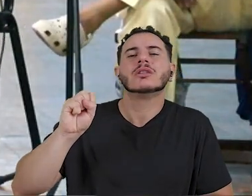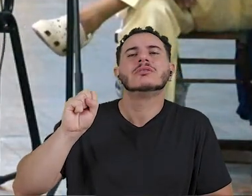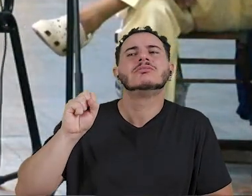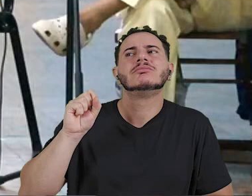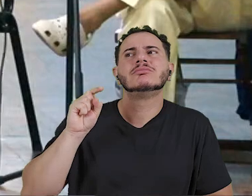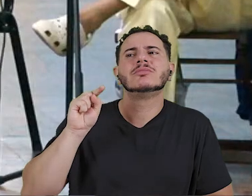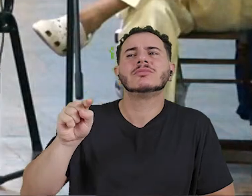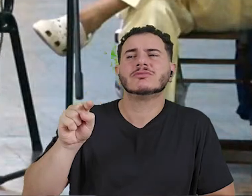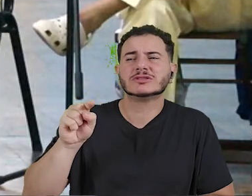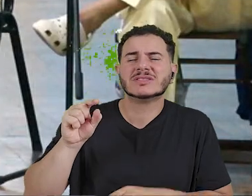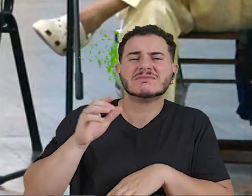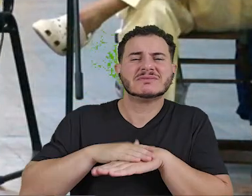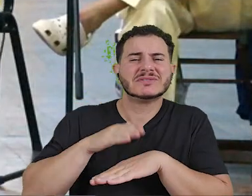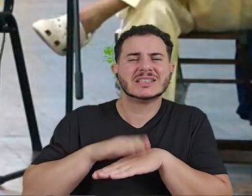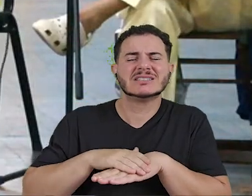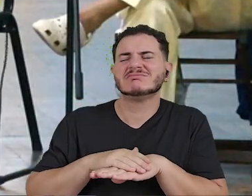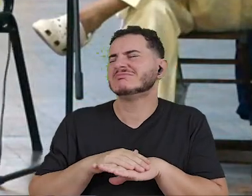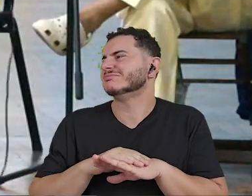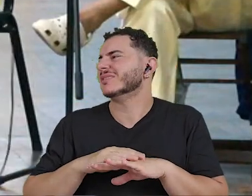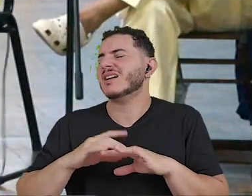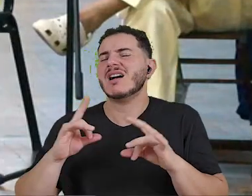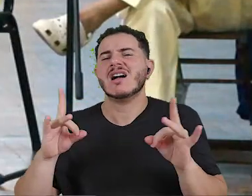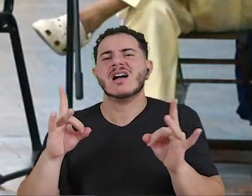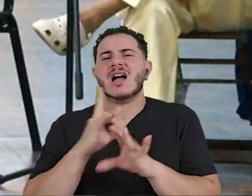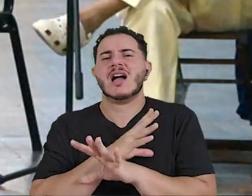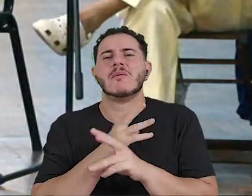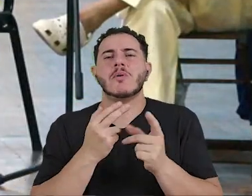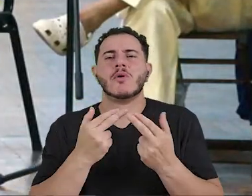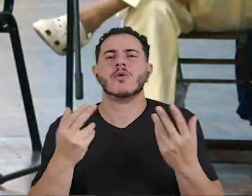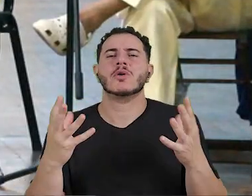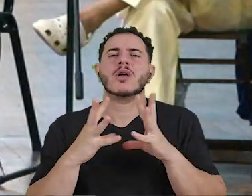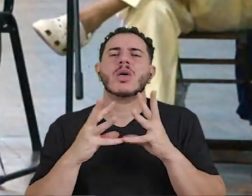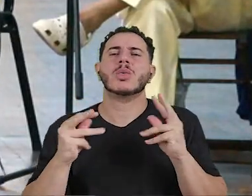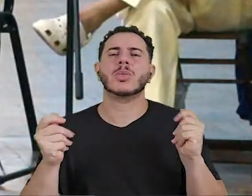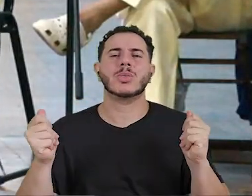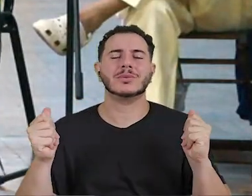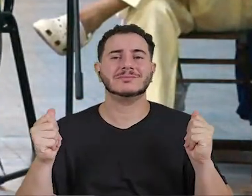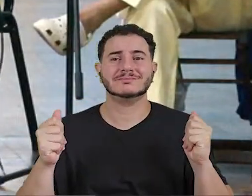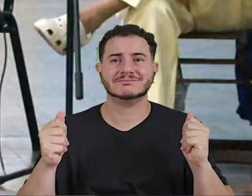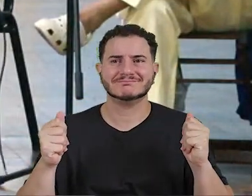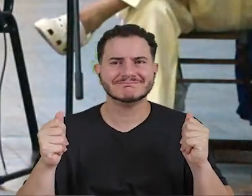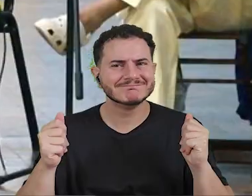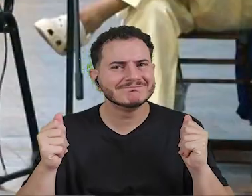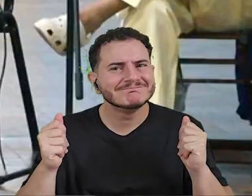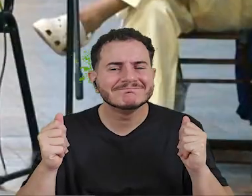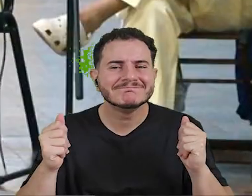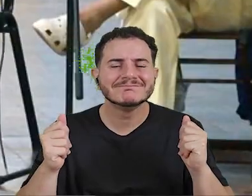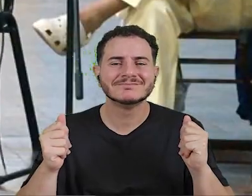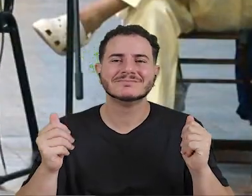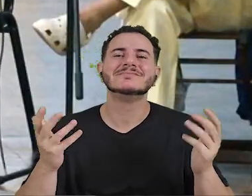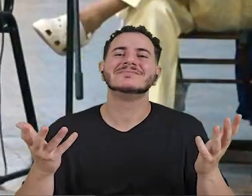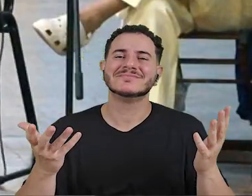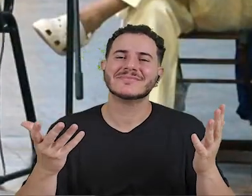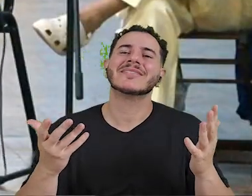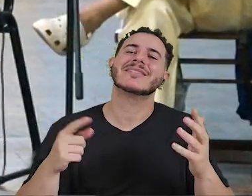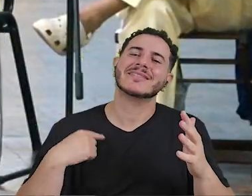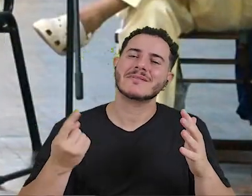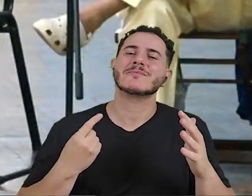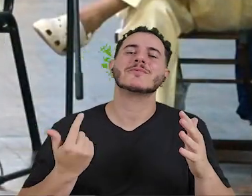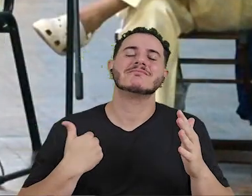Antes de você ser, já era. Quer dizer, antes de eu chegar no maracatu, eu já estava dentro, você sabe. Meu